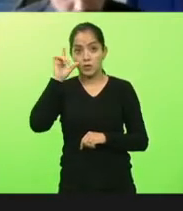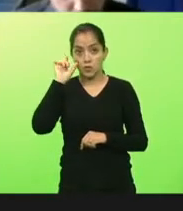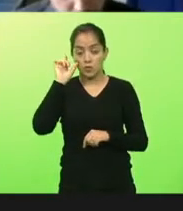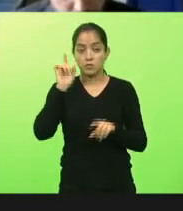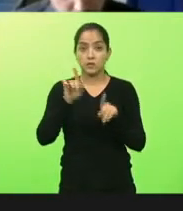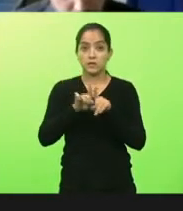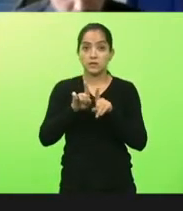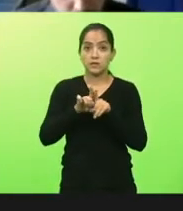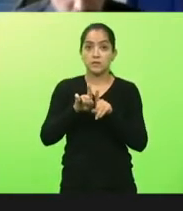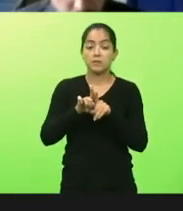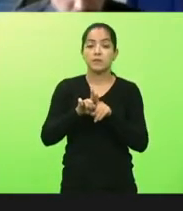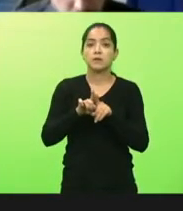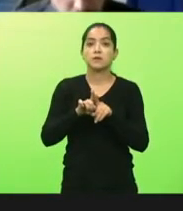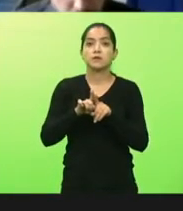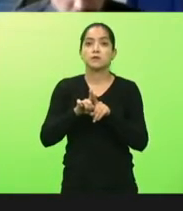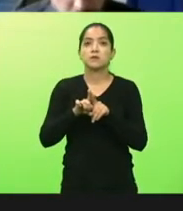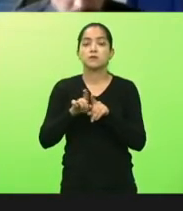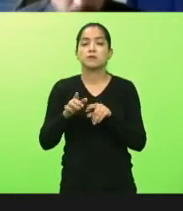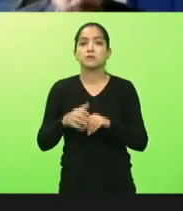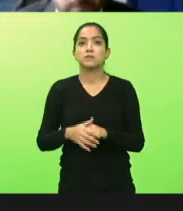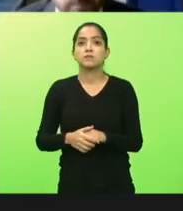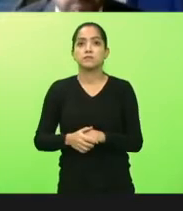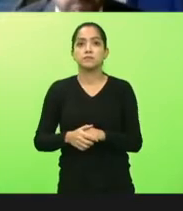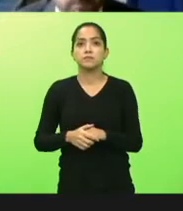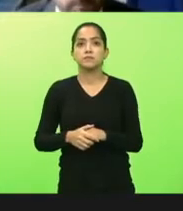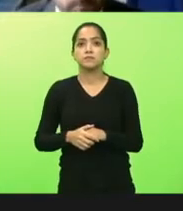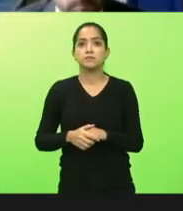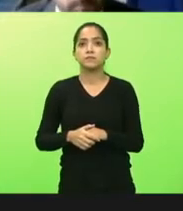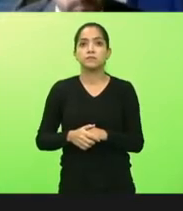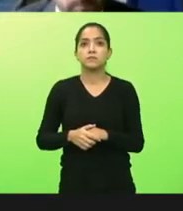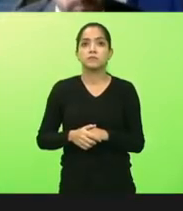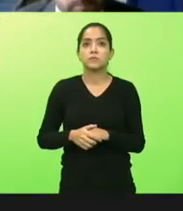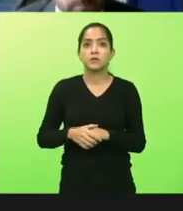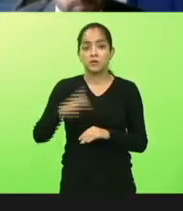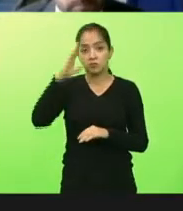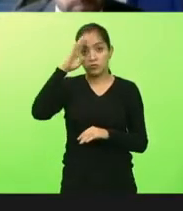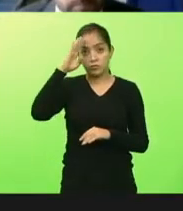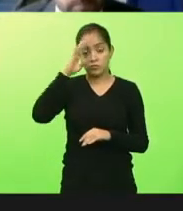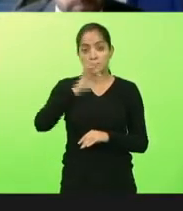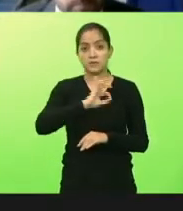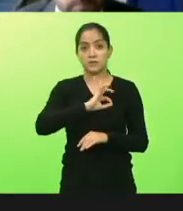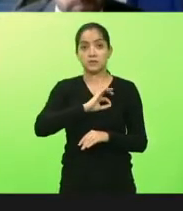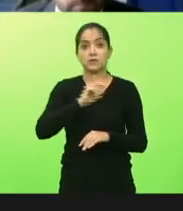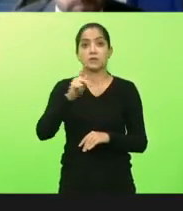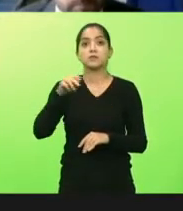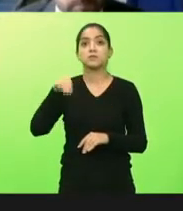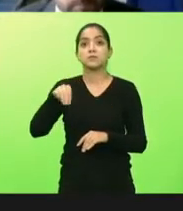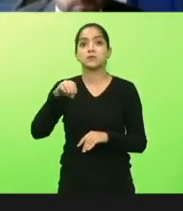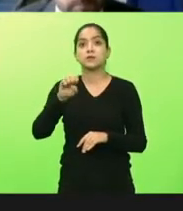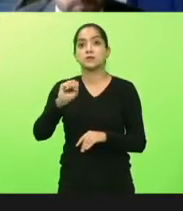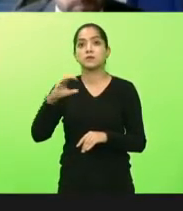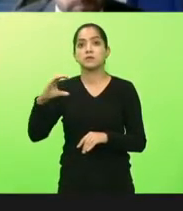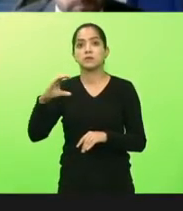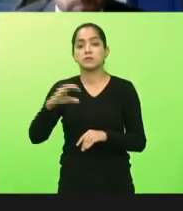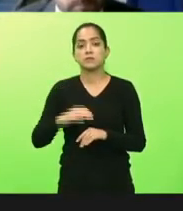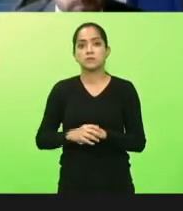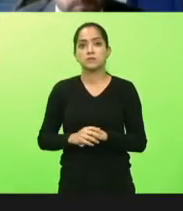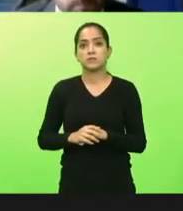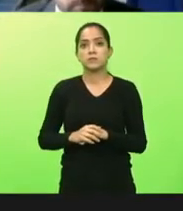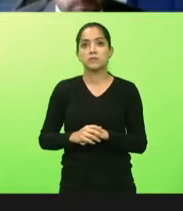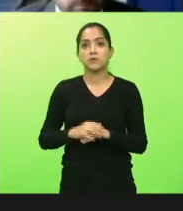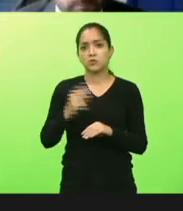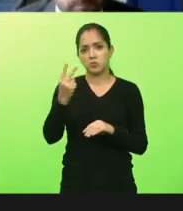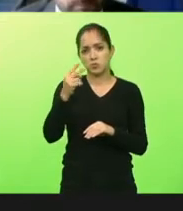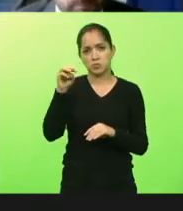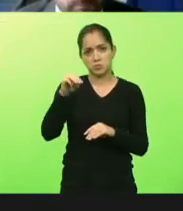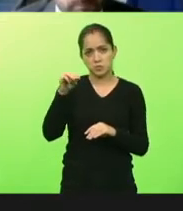que eu tenho recebido dos praças e sargentos da Polícia Militar de Santa Catarina. Então, 2 minutos me